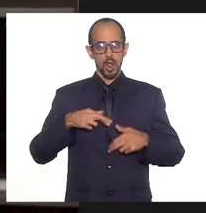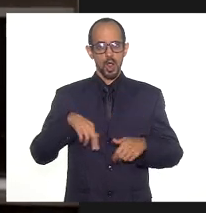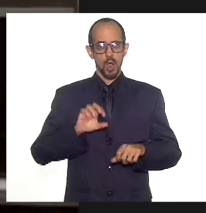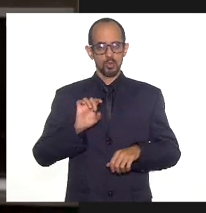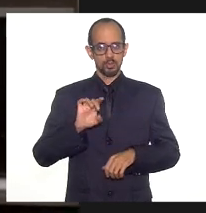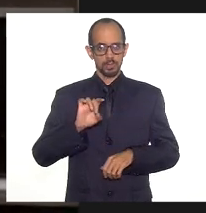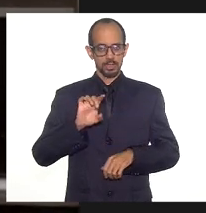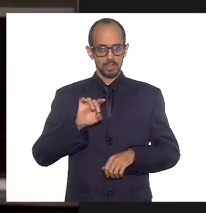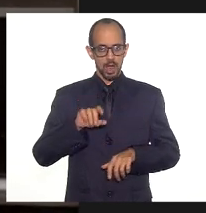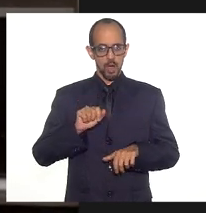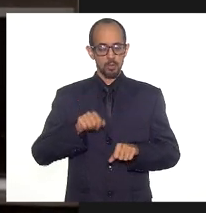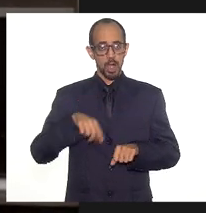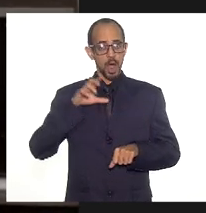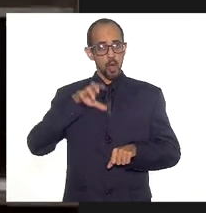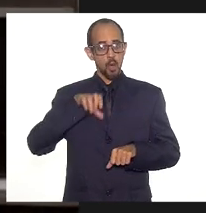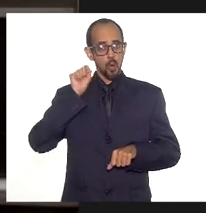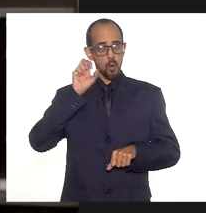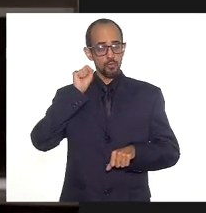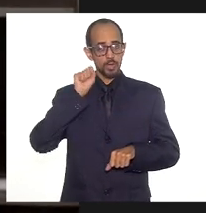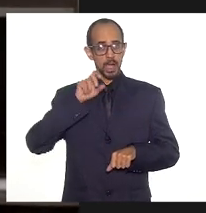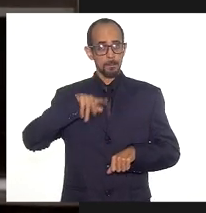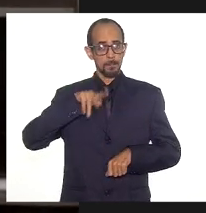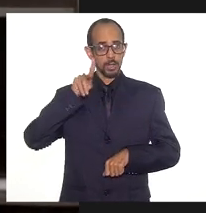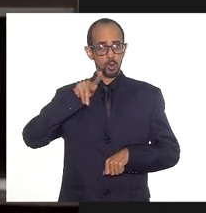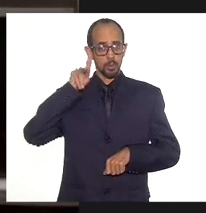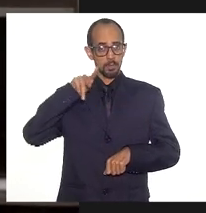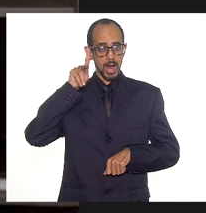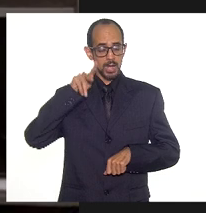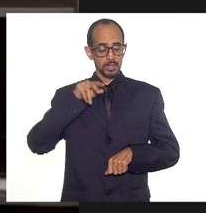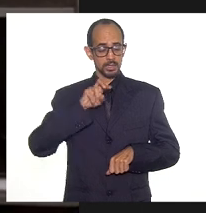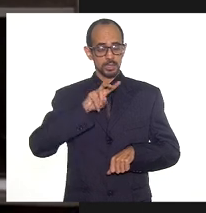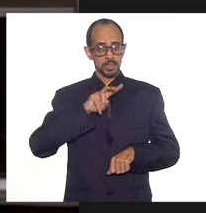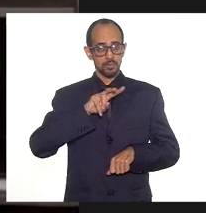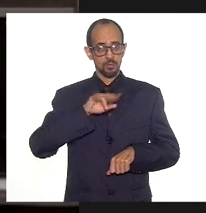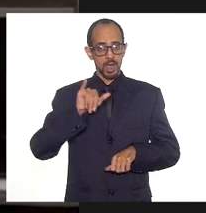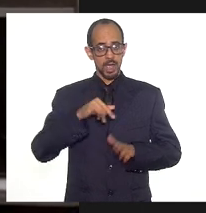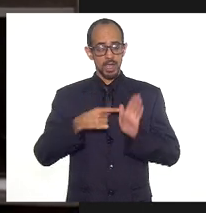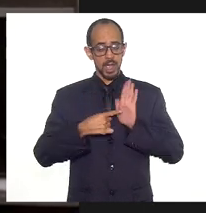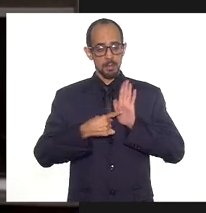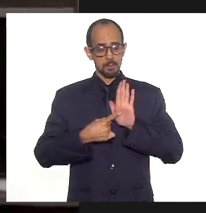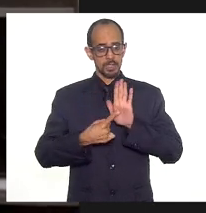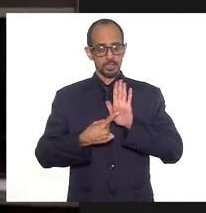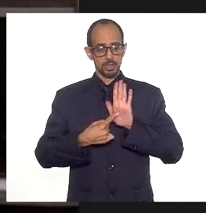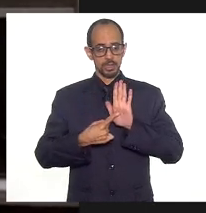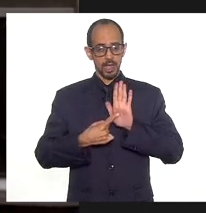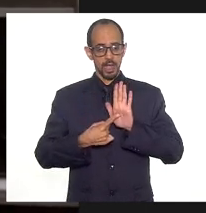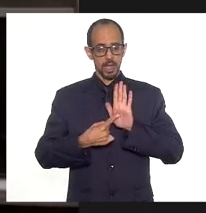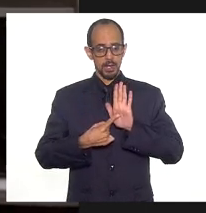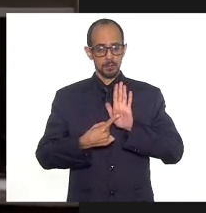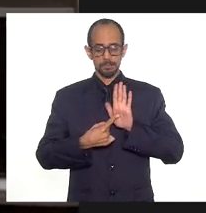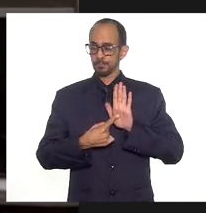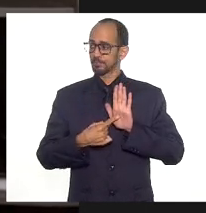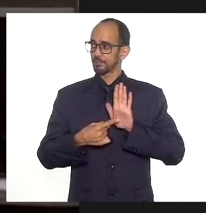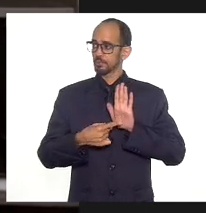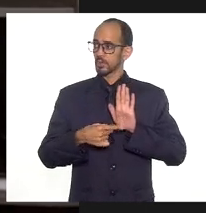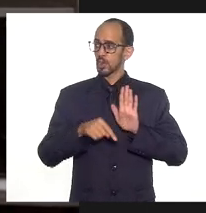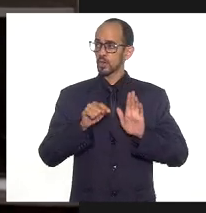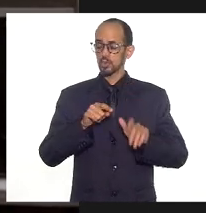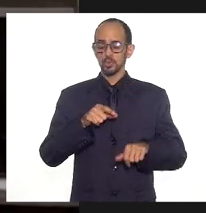ouvir a Petrobras, representada neste ato pelos ilustríssimos senhores Pedro Henrique